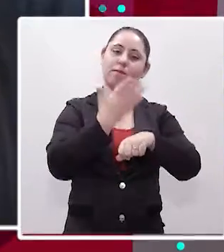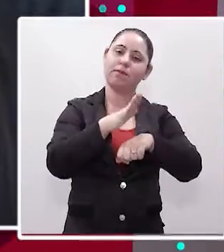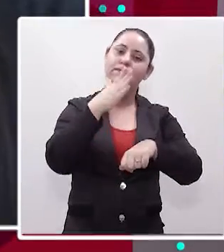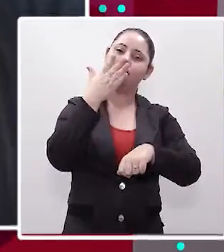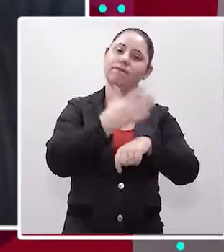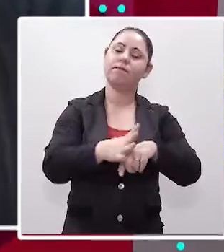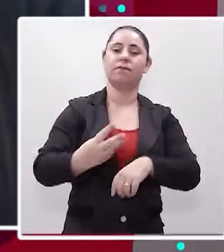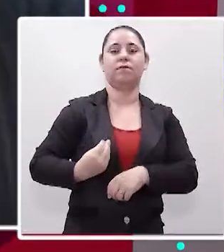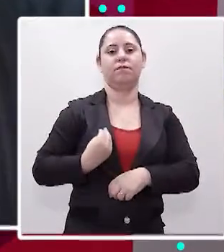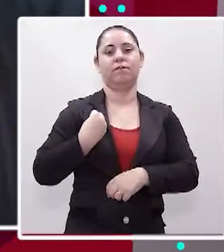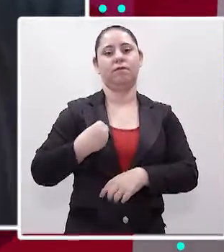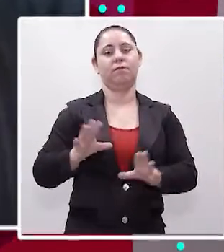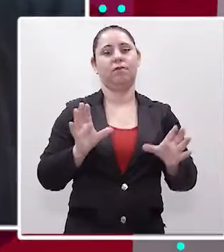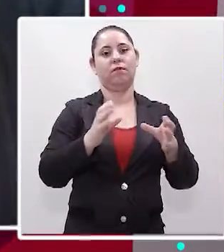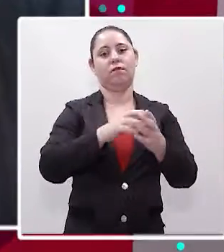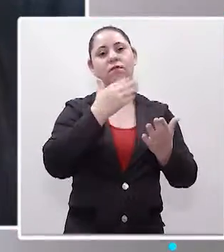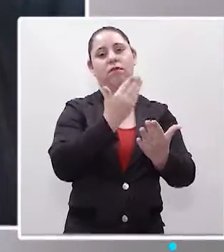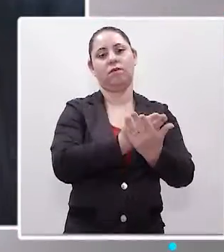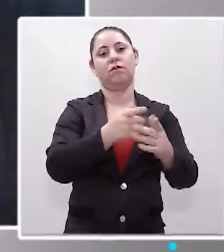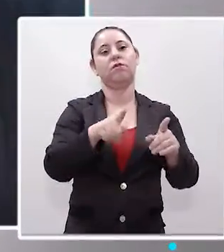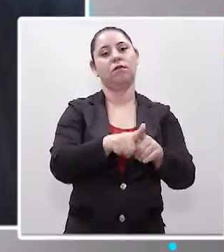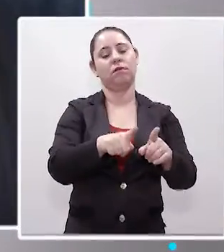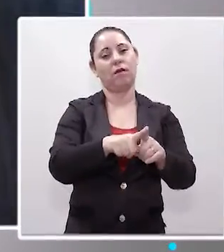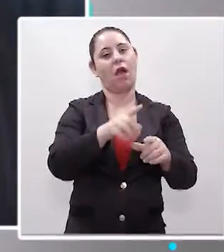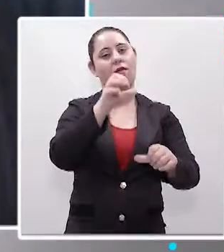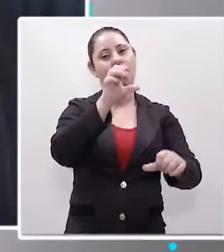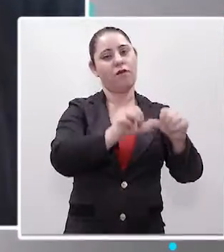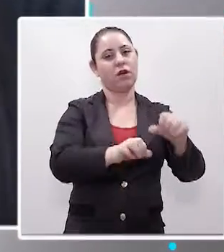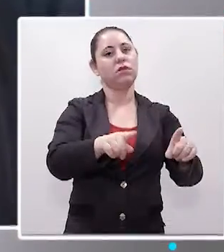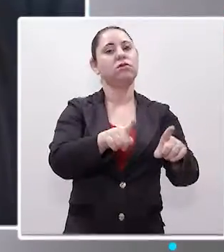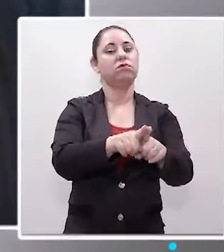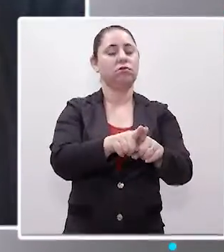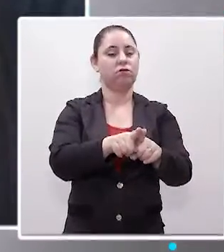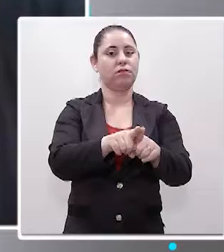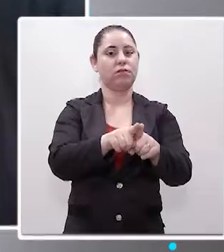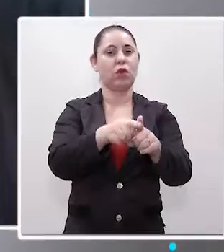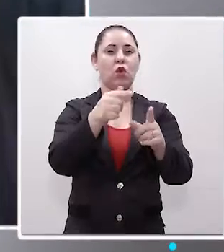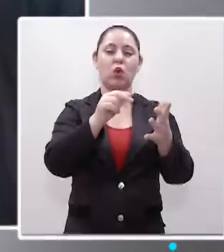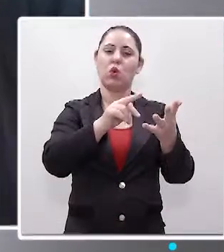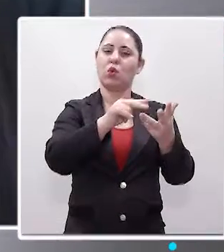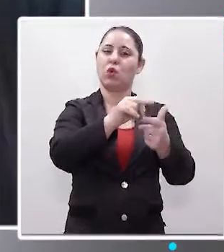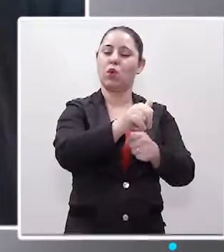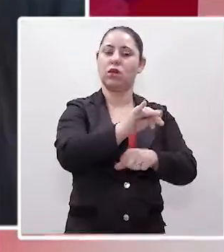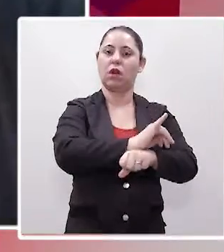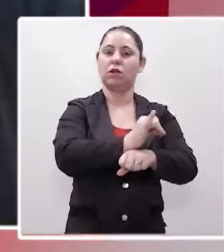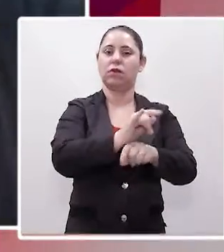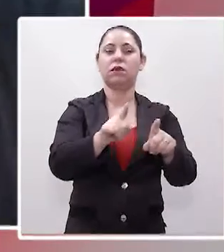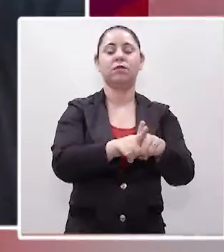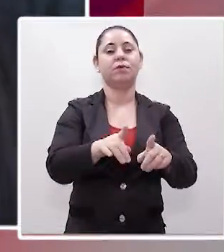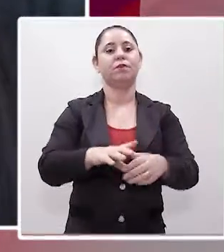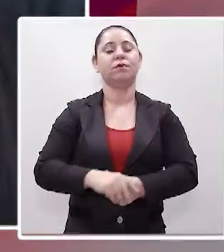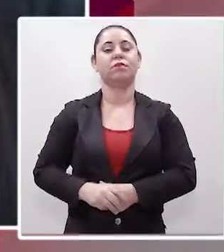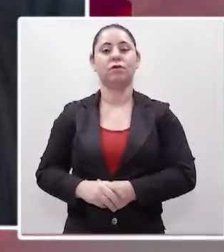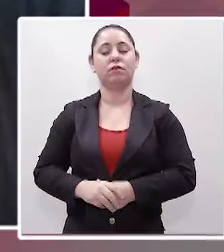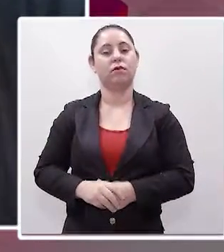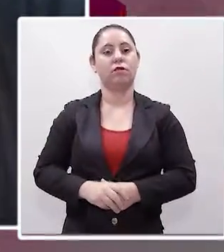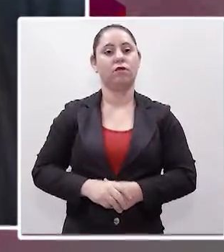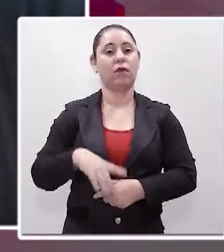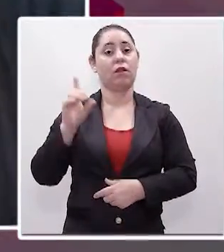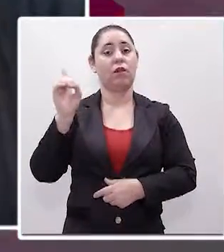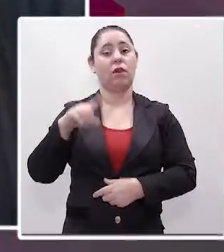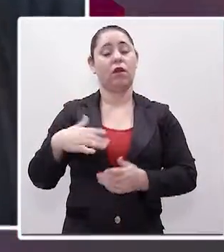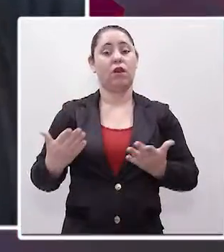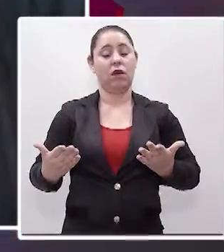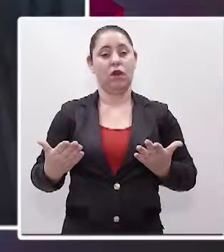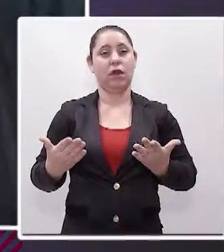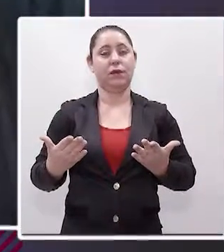vão ter as aulas práticas, participar de grupos de estudo, avaliações, né, e outras atividades também.